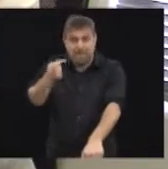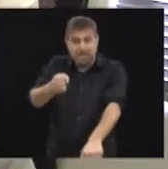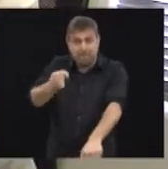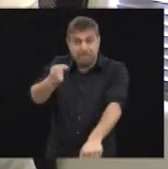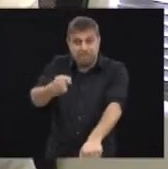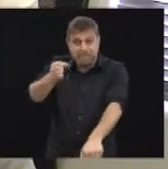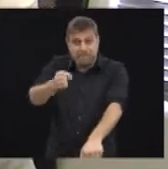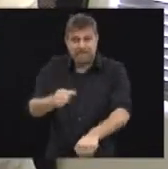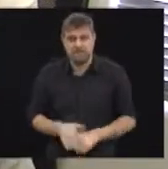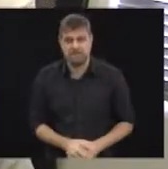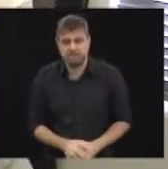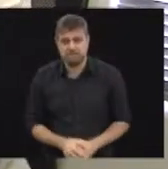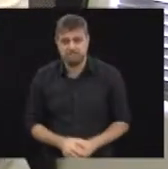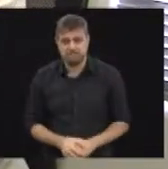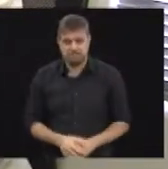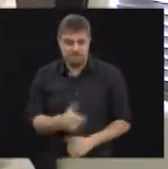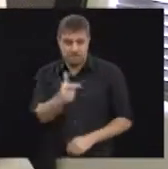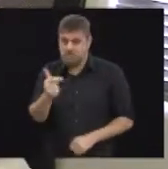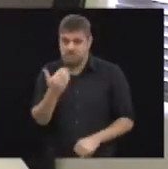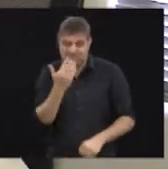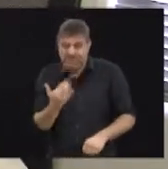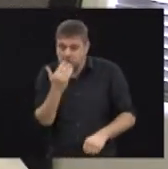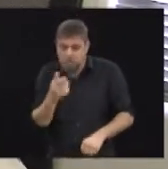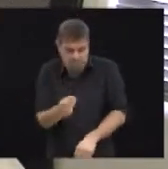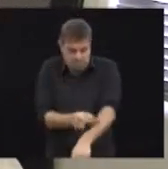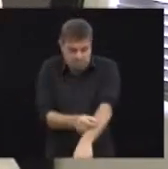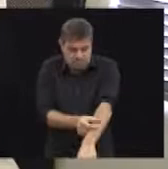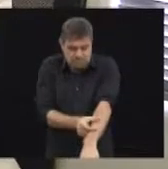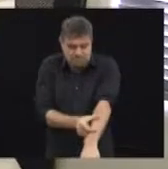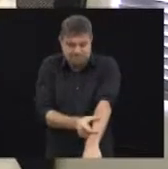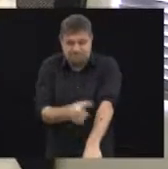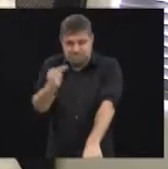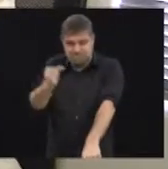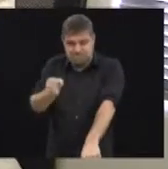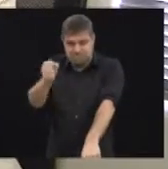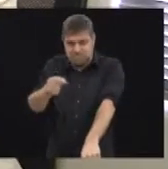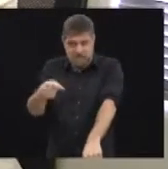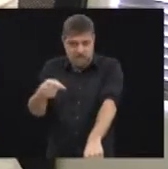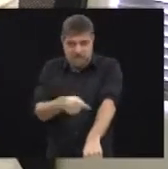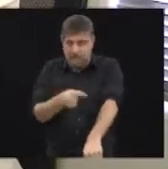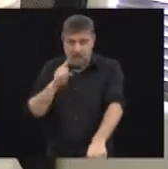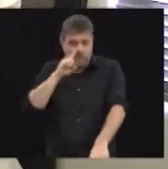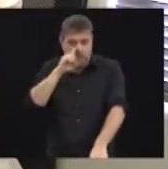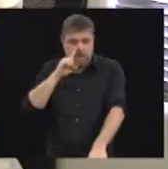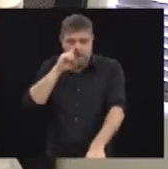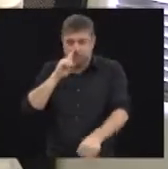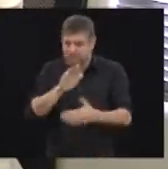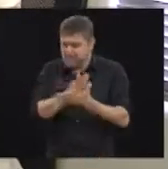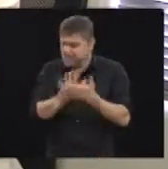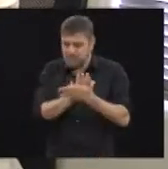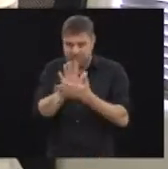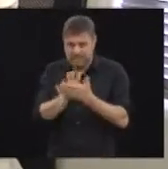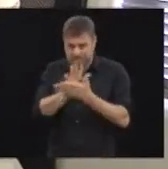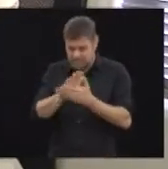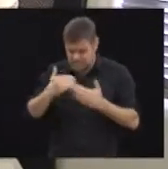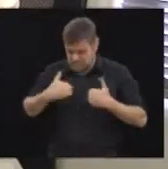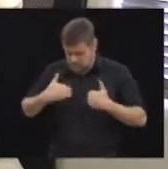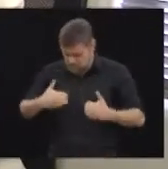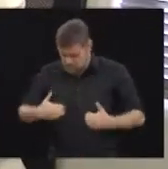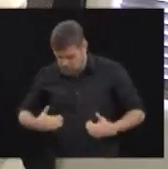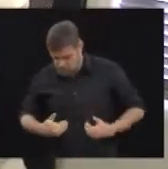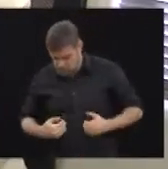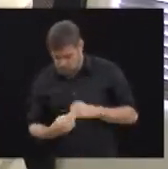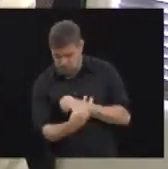em manchas brancas. É a acromia que a gente chama, né? Não há perigo algum em questão de